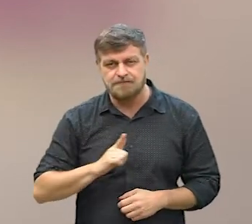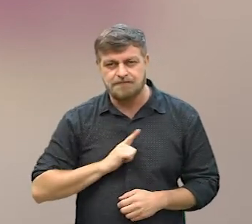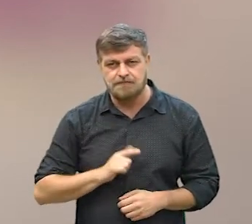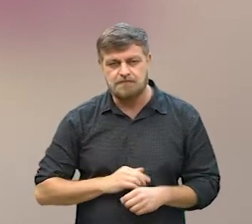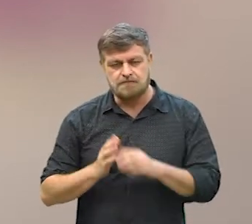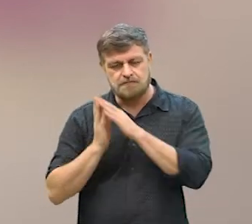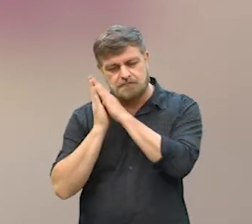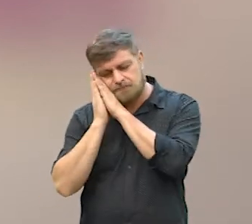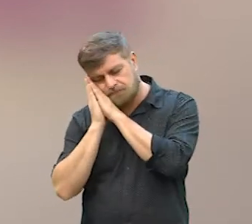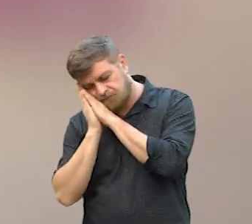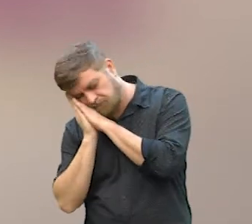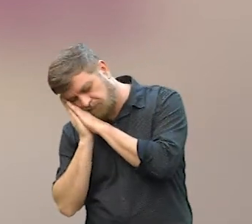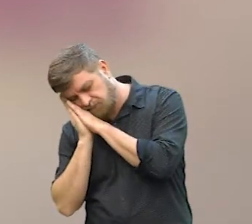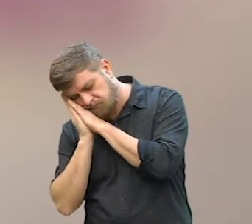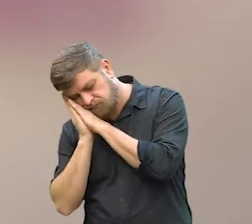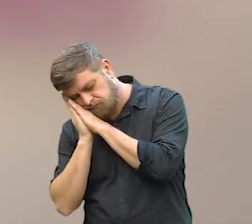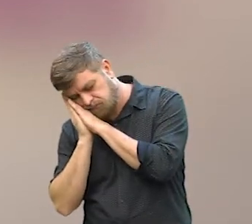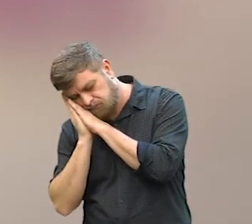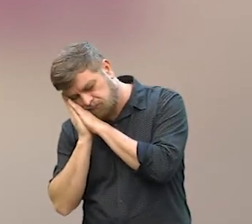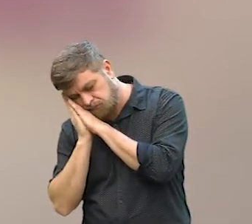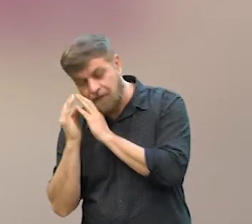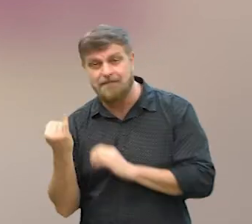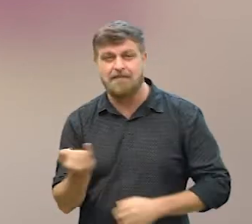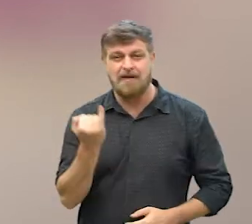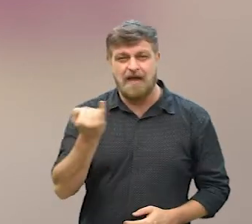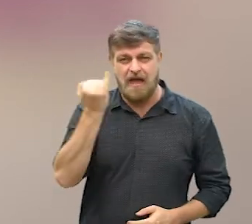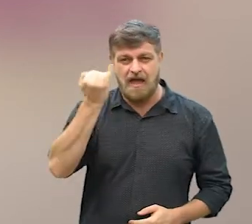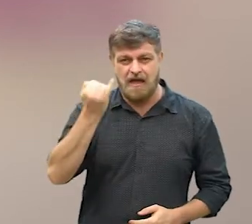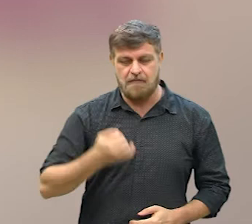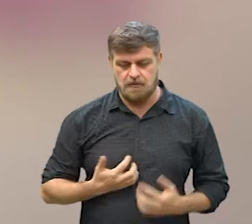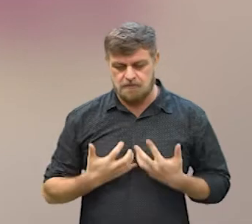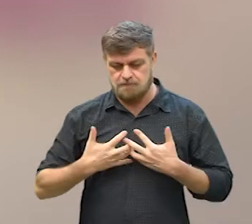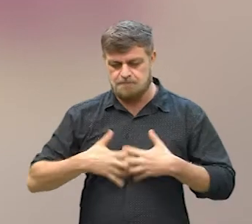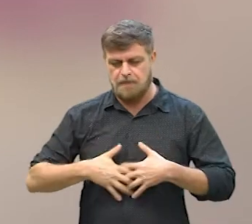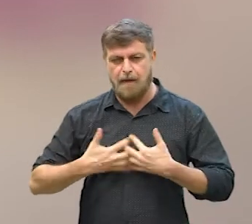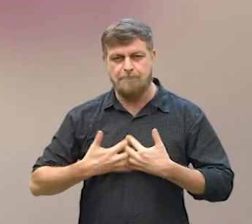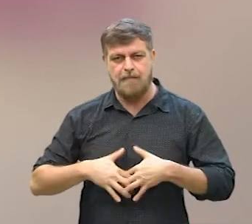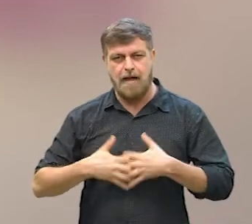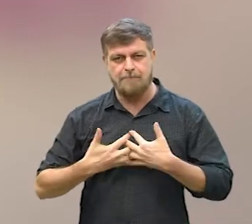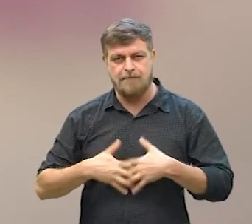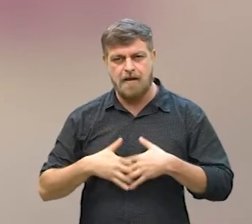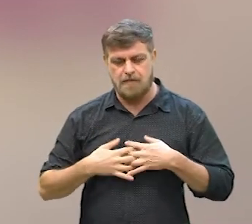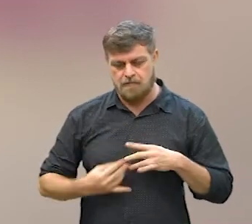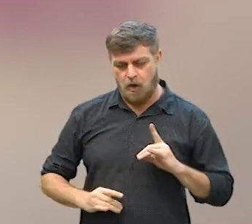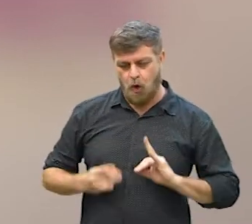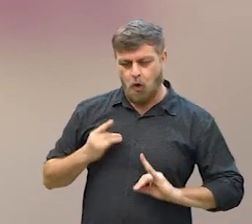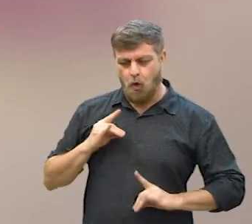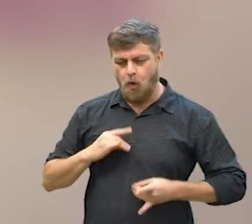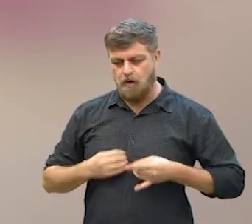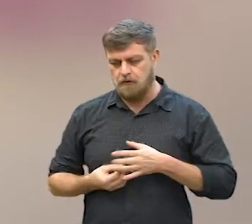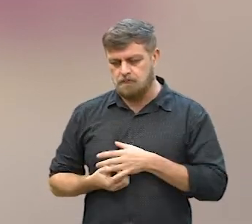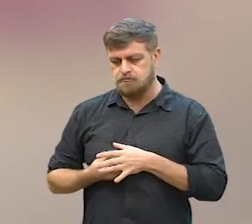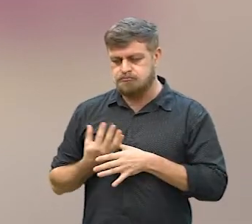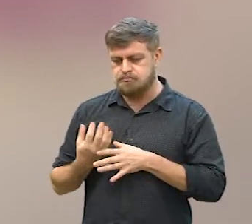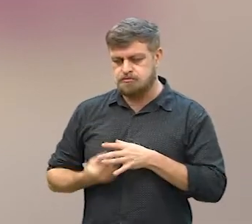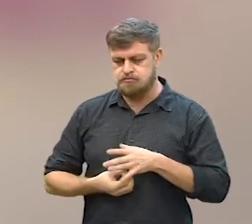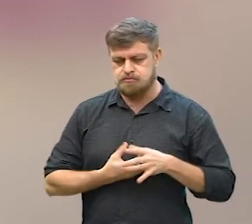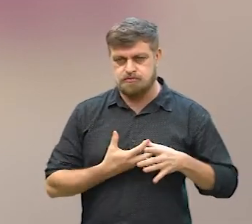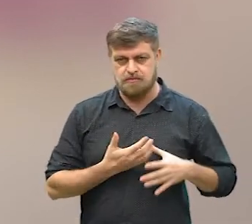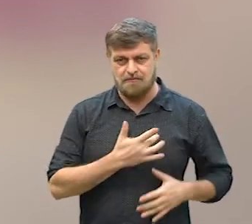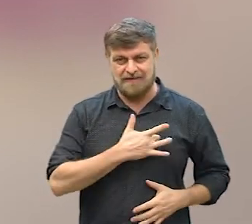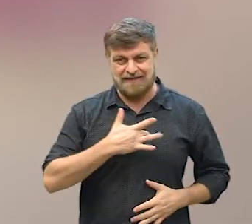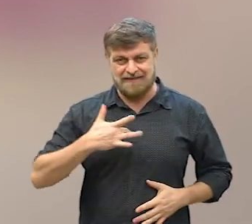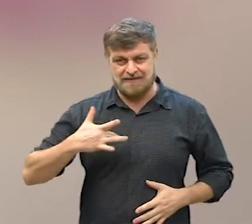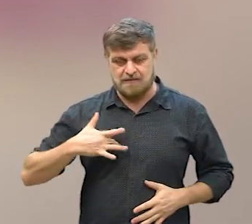equilíbrio. O sono, ele é fundamental para a metabolização, para a produção de hormônios, para você ter uma